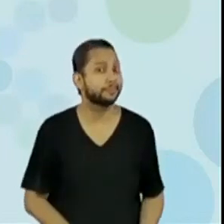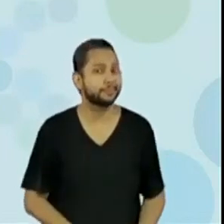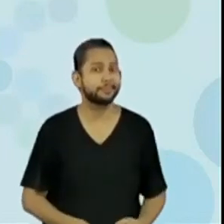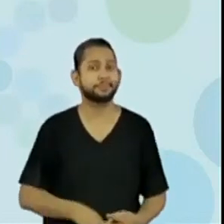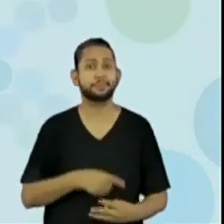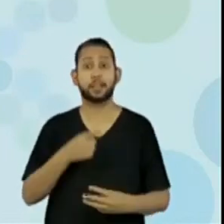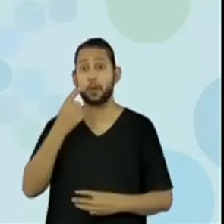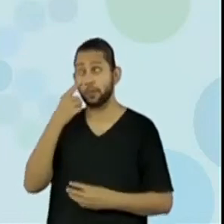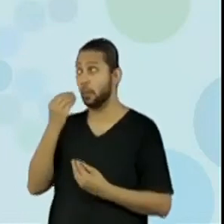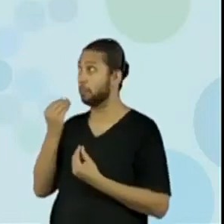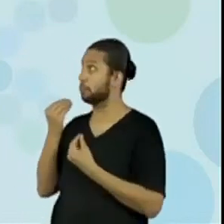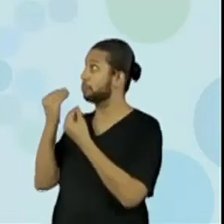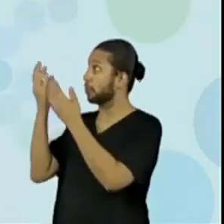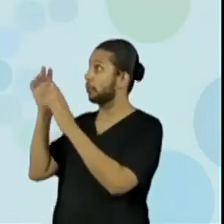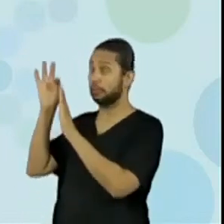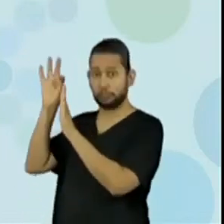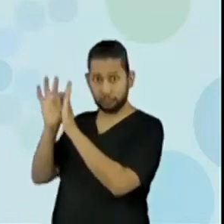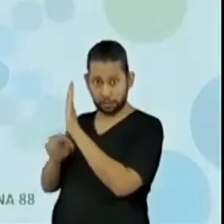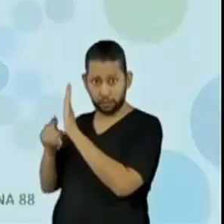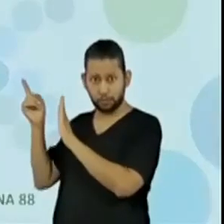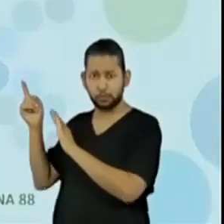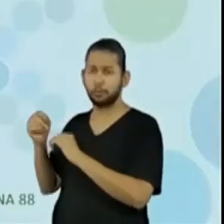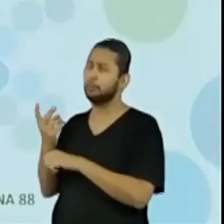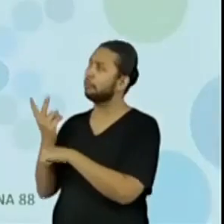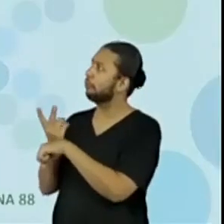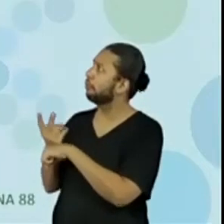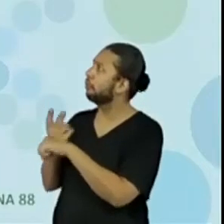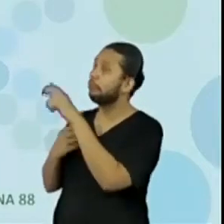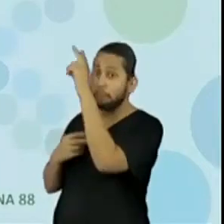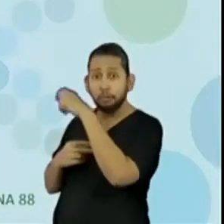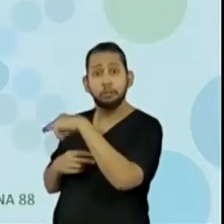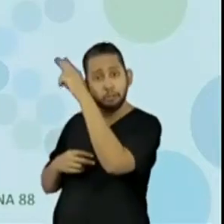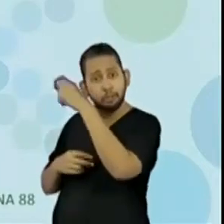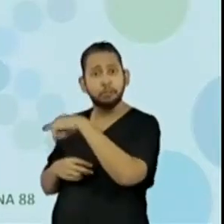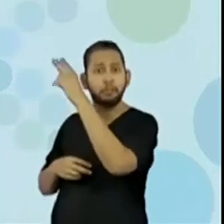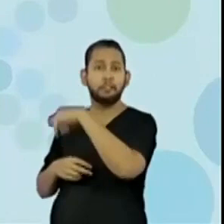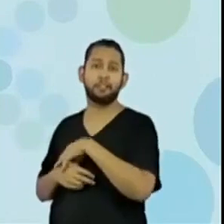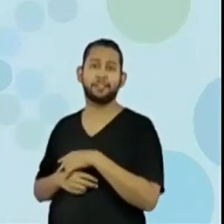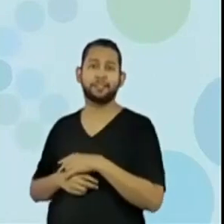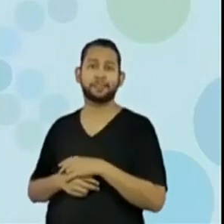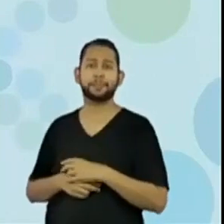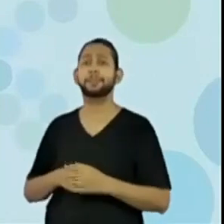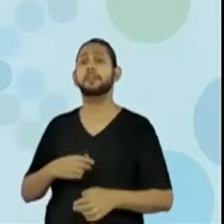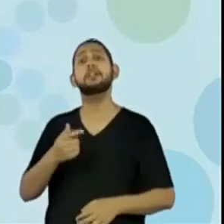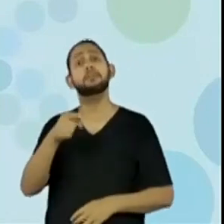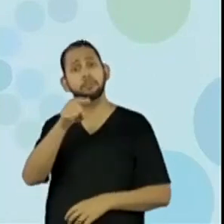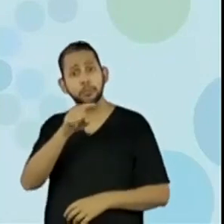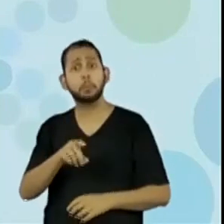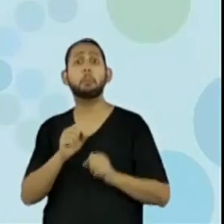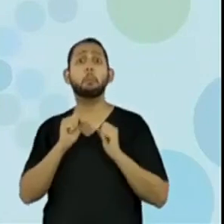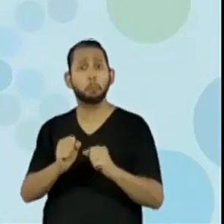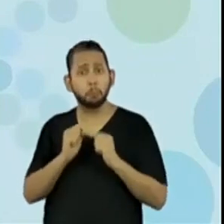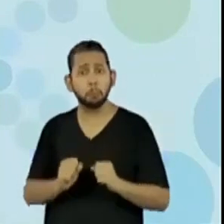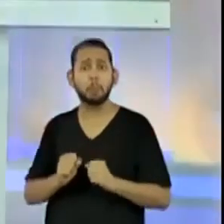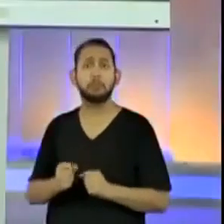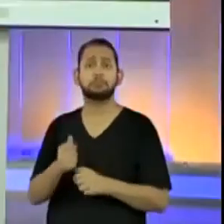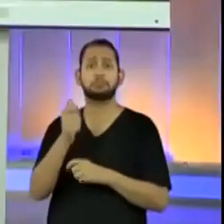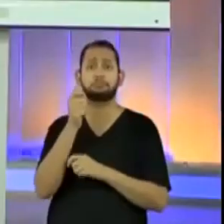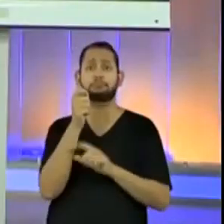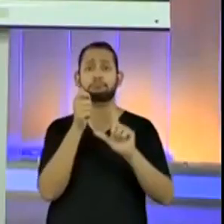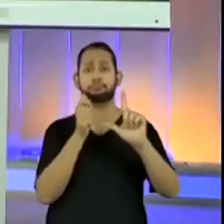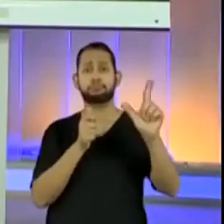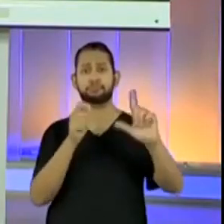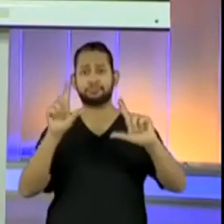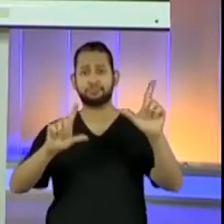texto para os alunos poderem acompanhar e procurar aí alguma informação. Se for preciso, alunos, deem um print aí nas